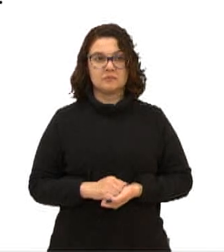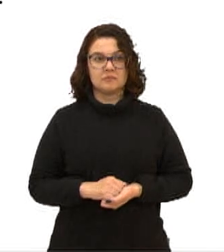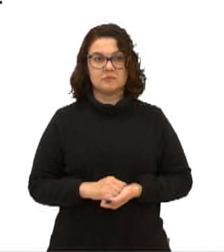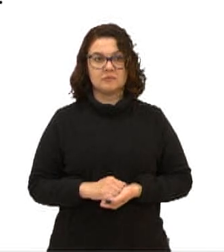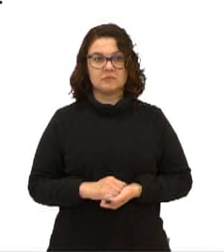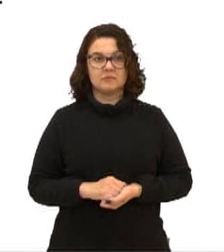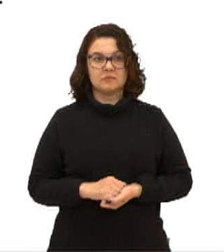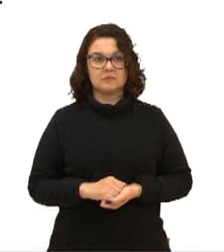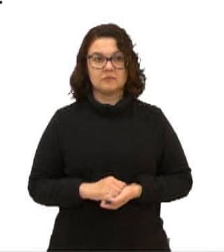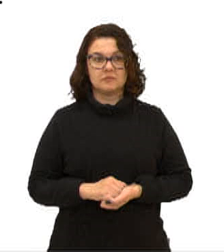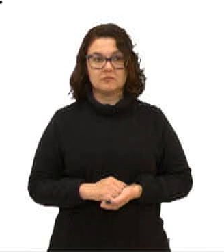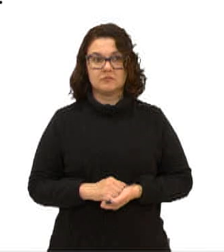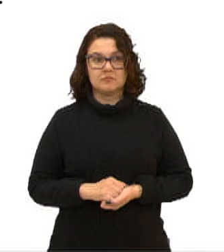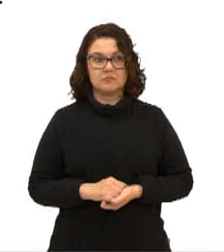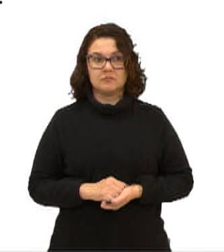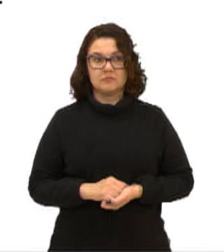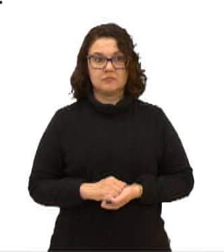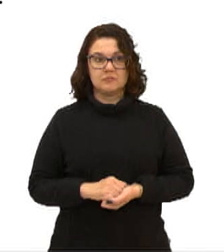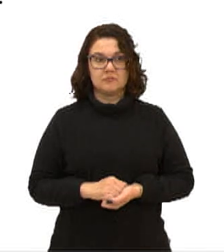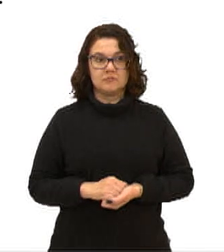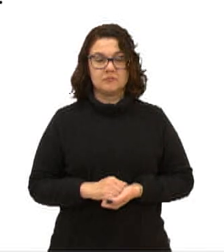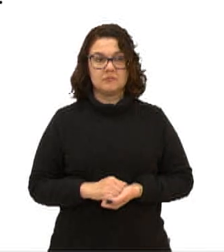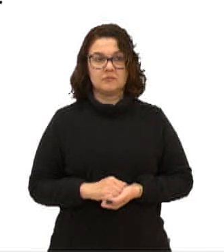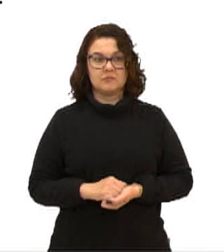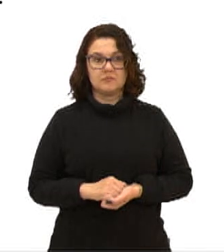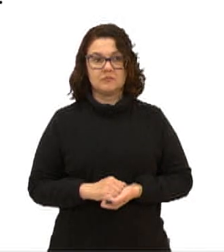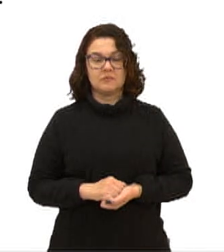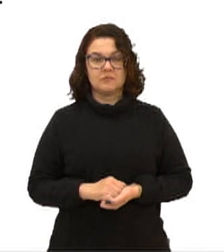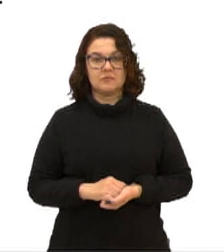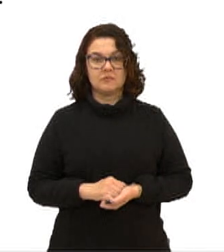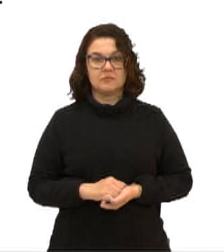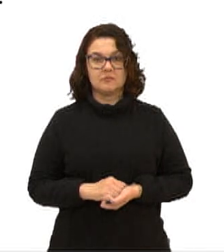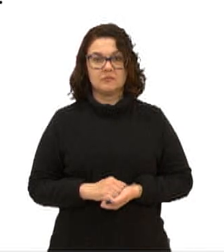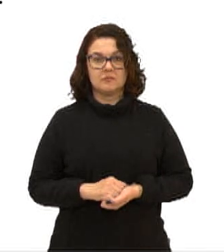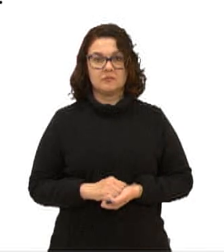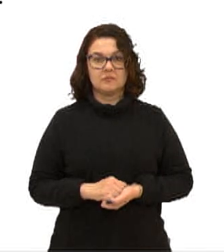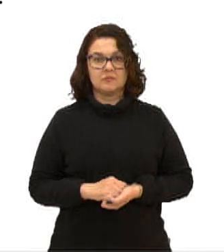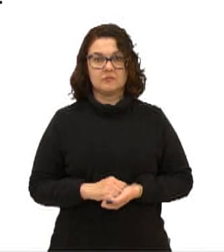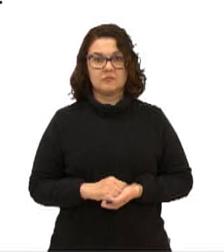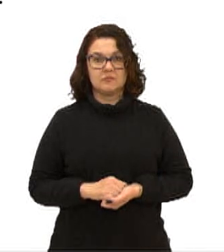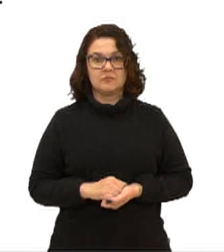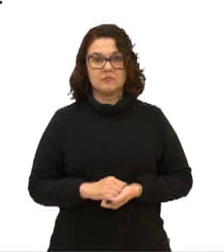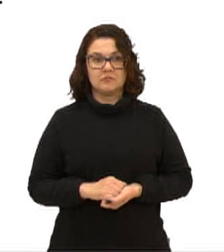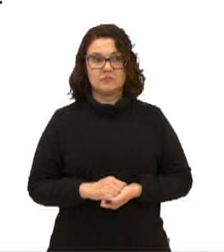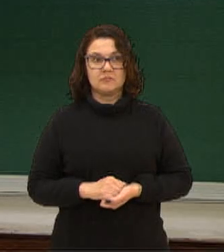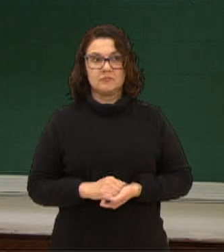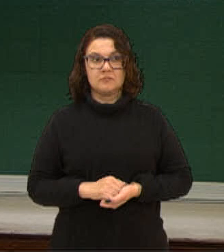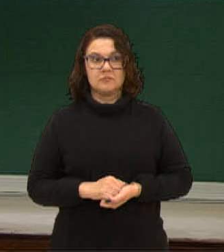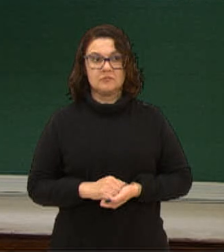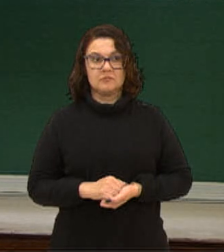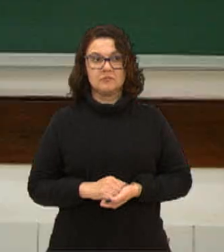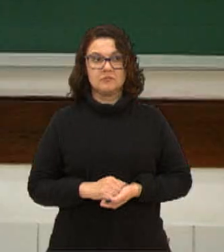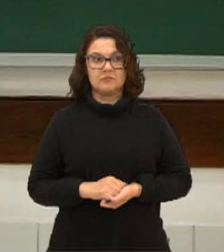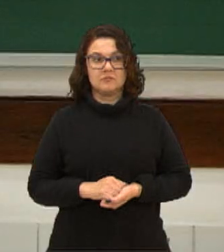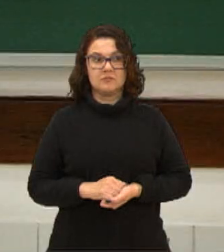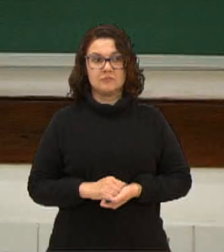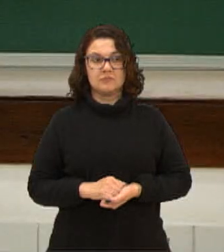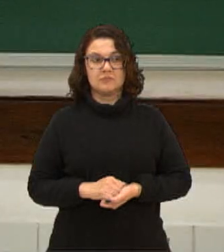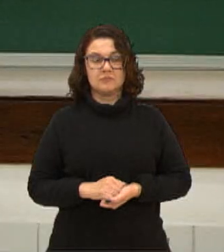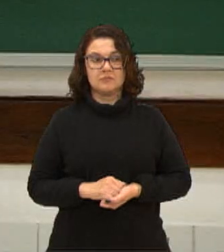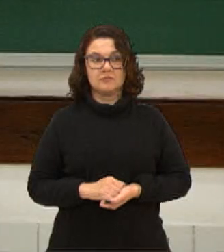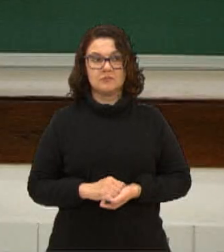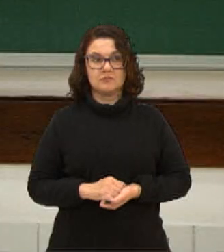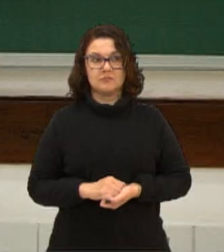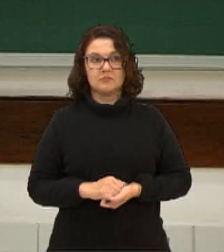ir en el coche, no se dice. Viajar en el avión. Entonces, no se